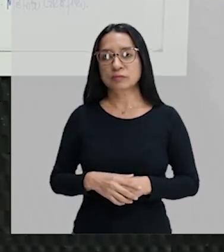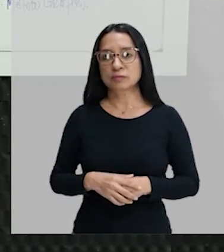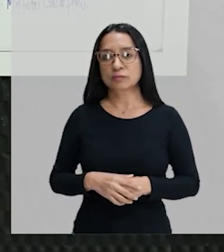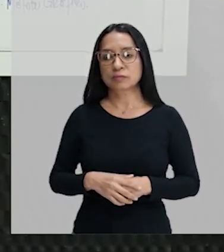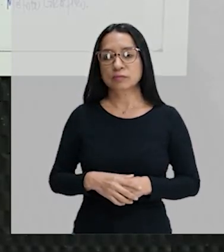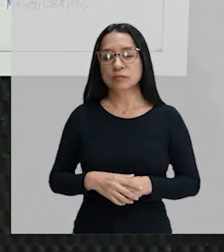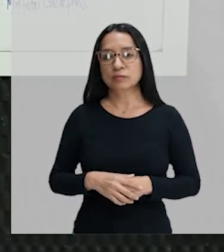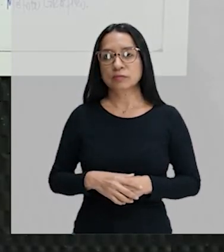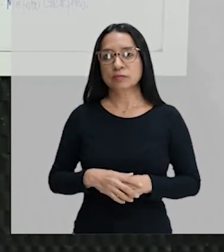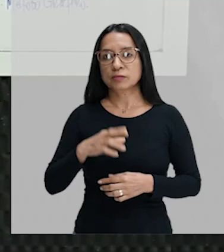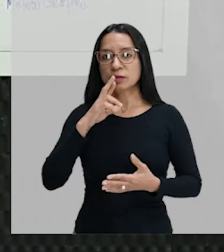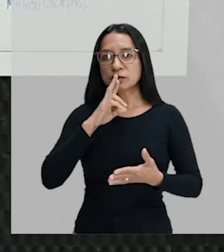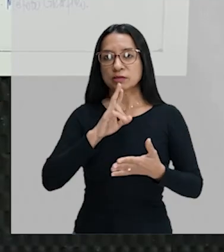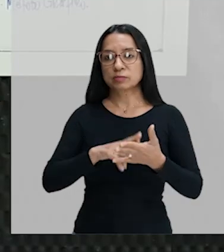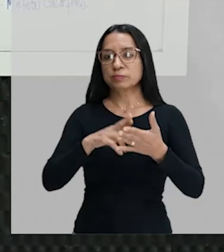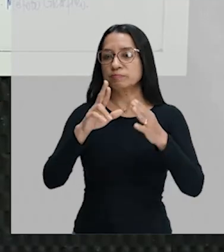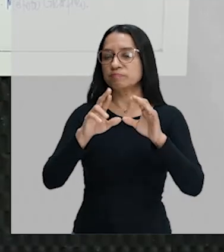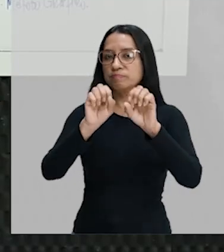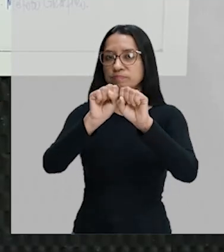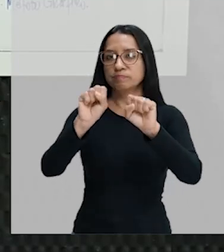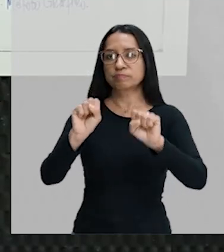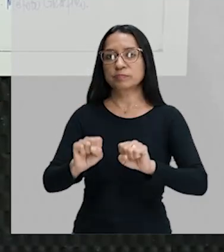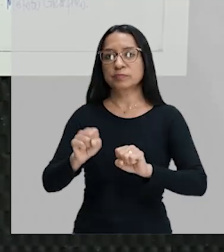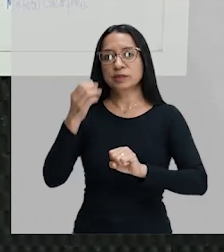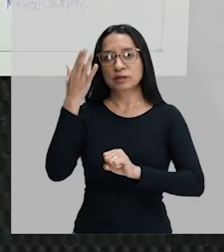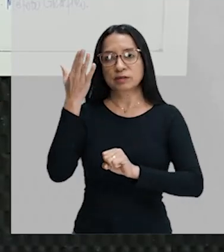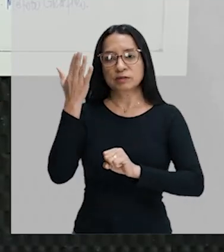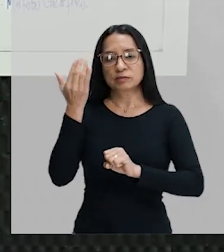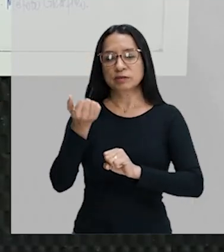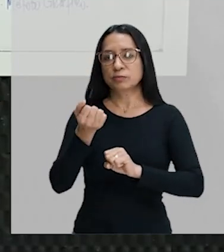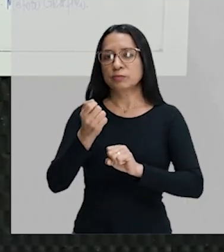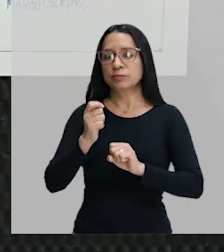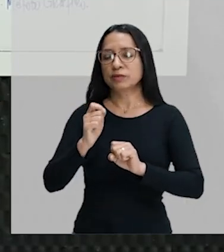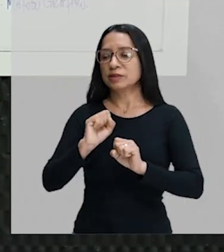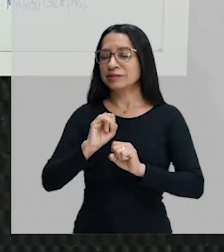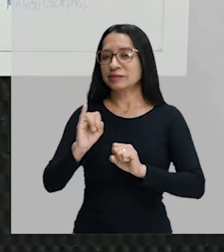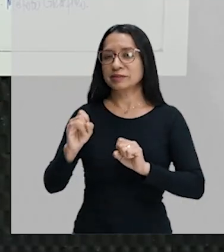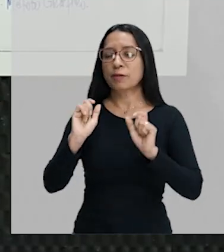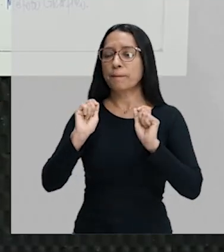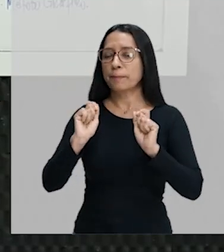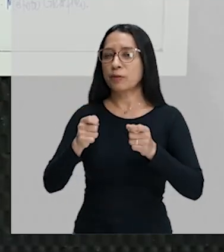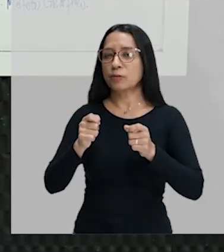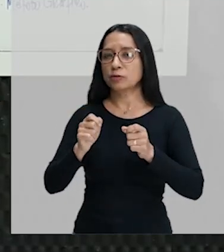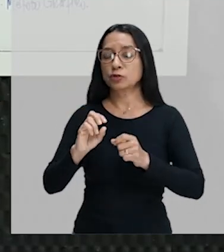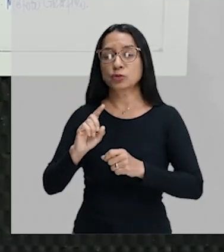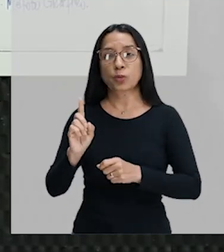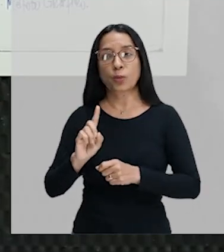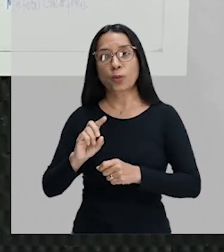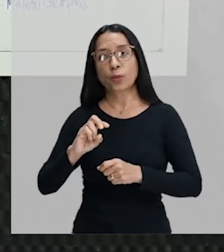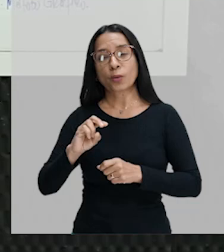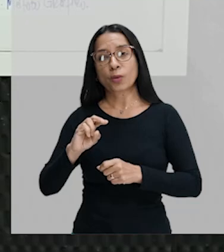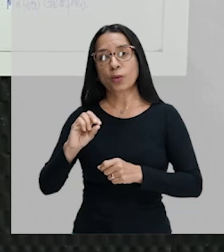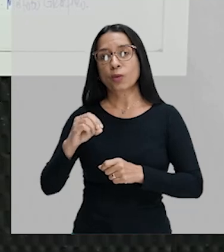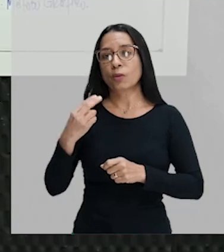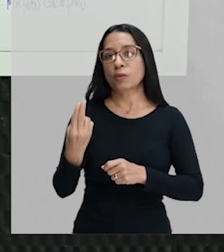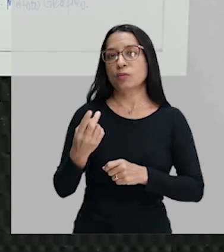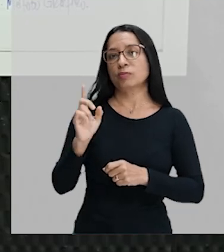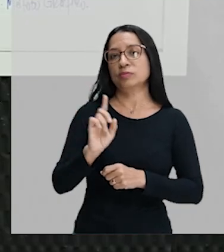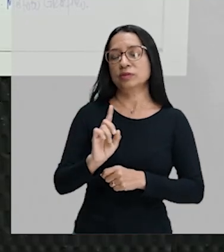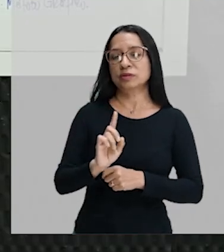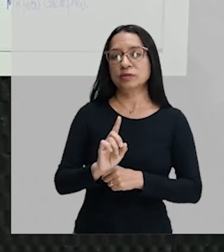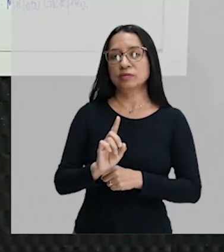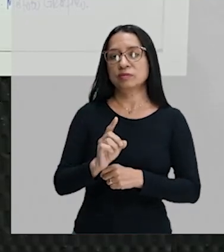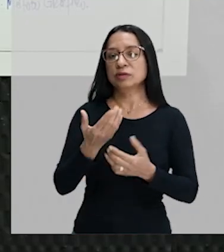a solução do seu sistema. Saber se ele é possível, se ele é impossível. A gente vai estudar classificação